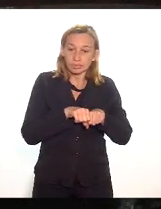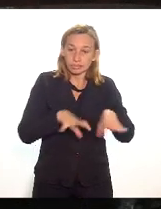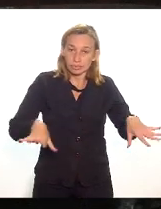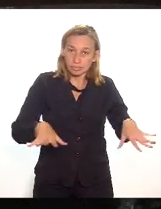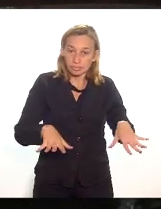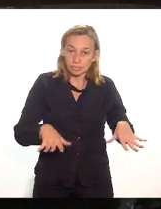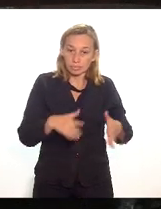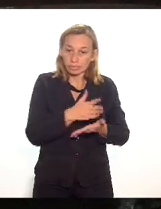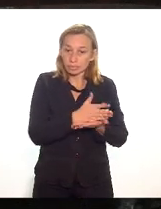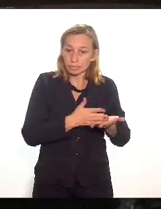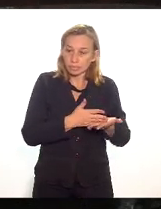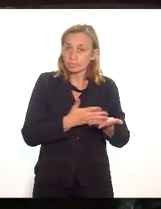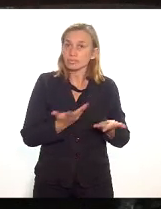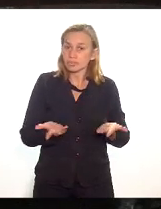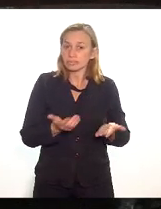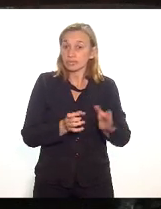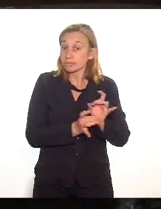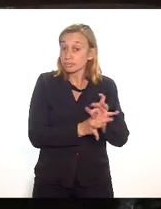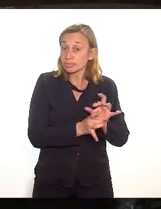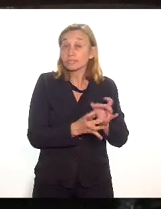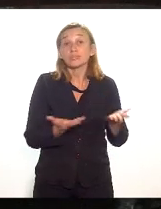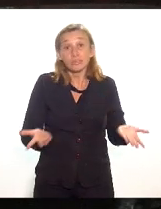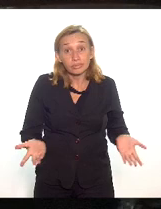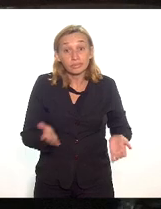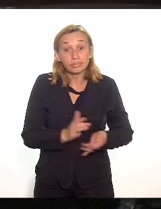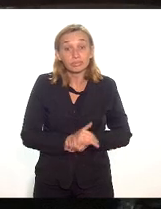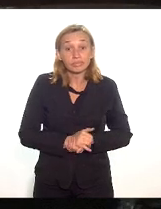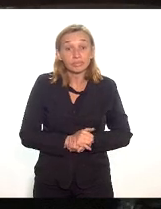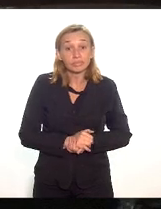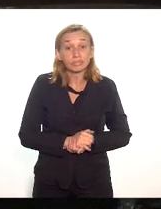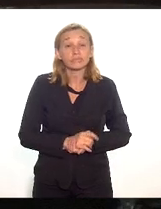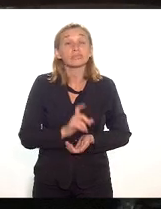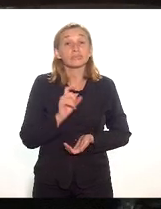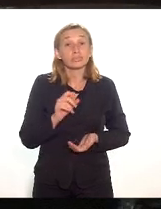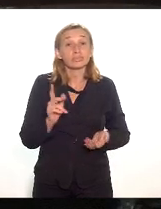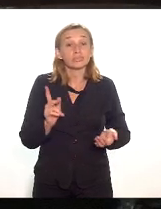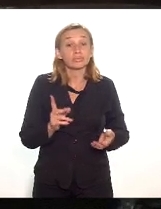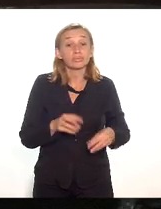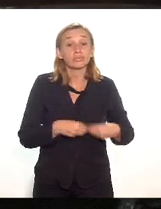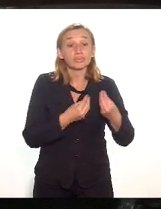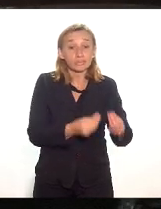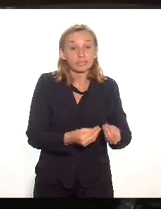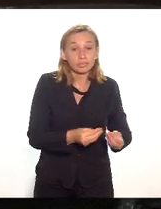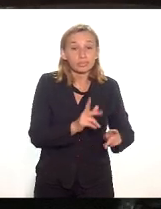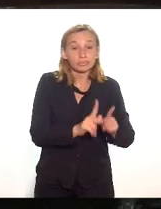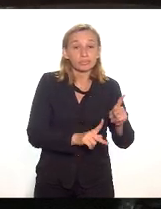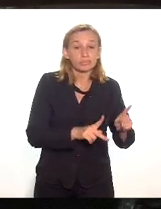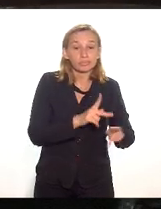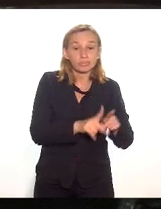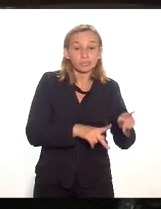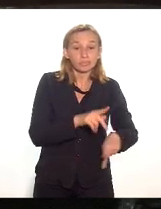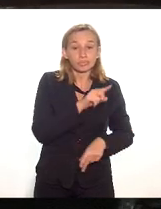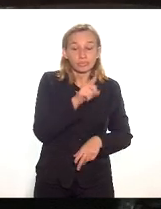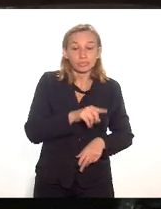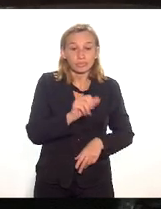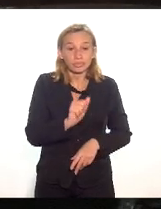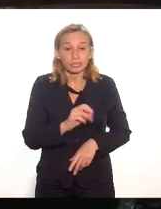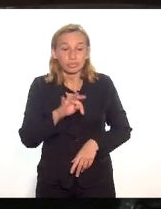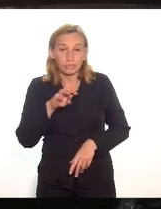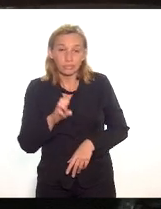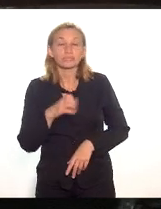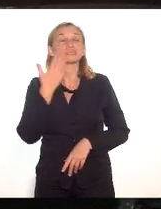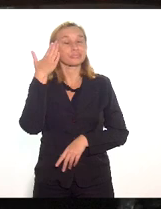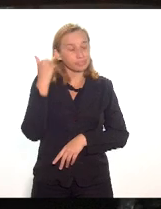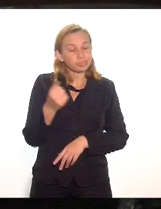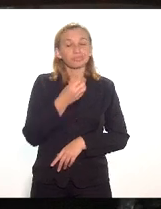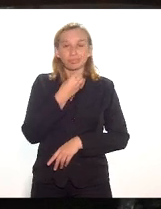do saneamento básico, foram privatizadas. E o que que entregam para a população da Zona Oeste? Quem mora na Zona Oeste sabe